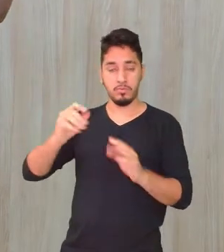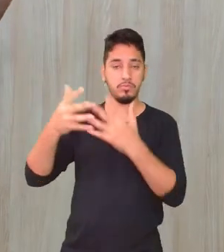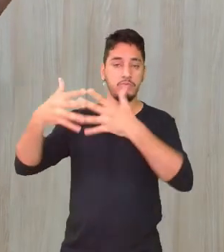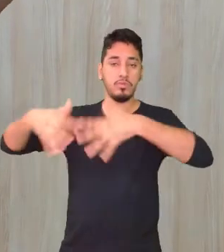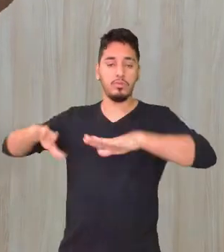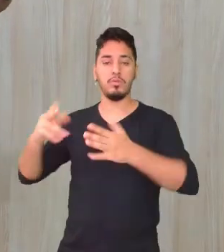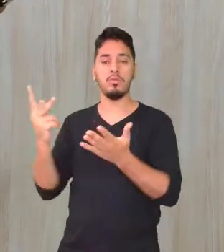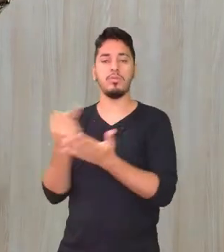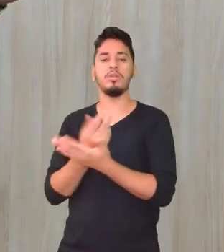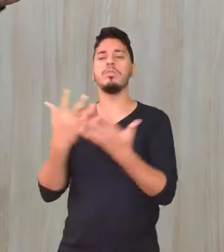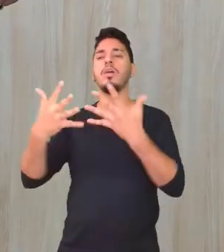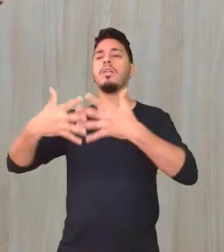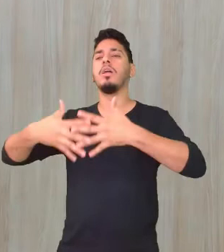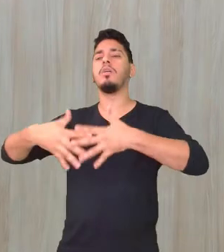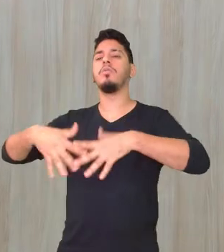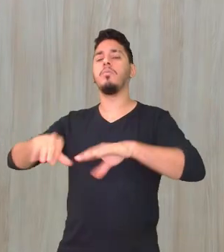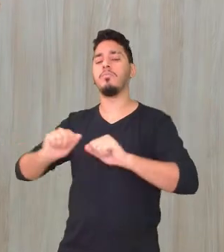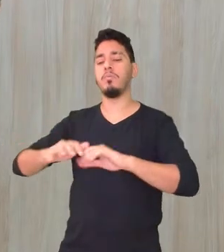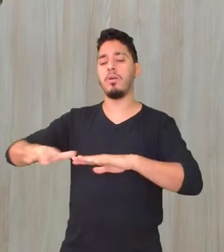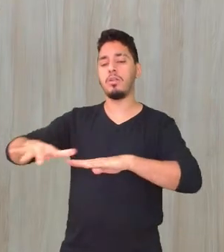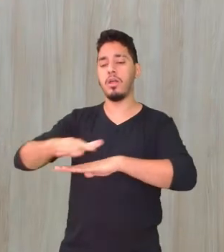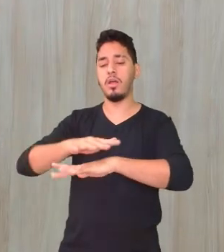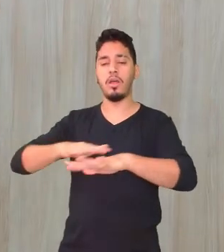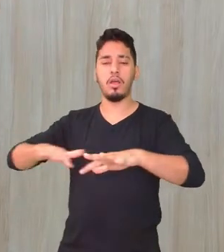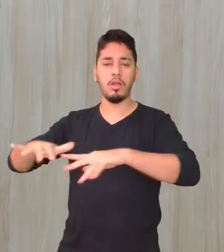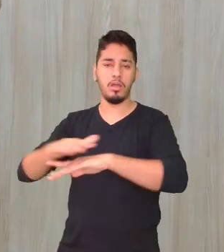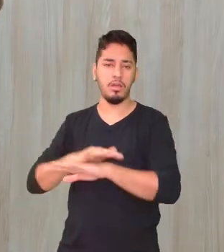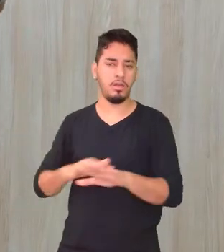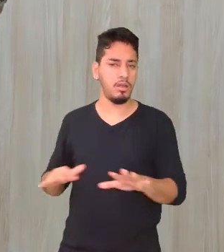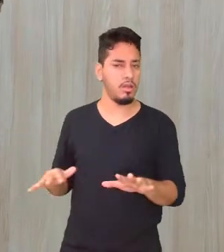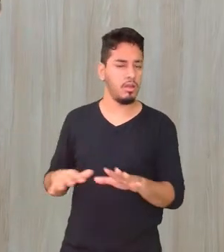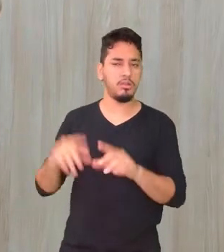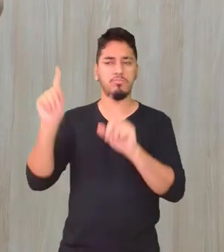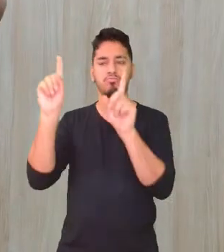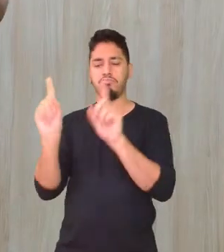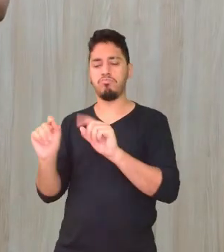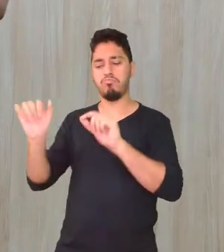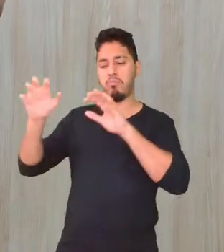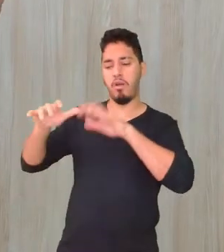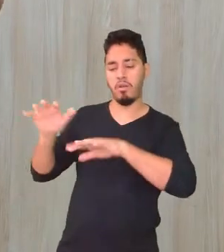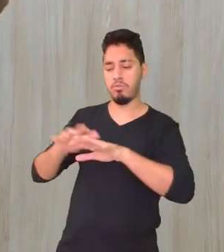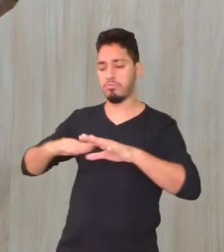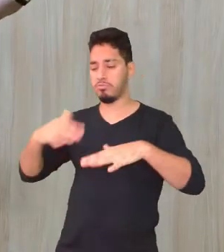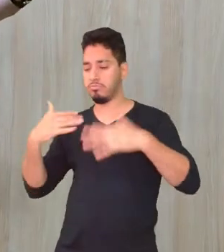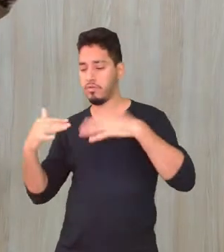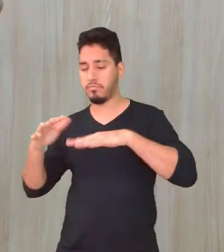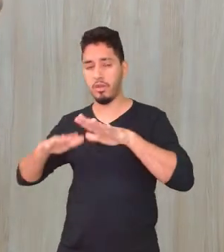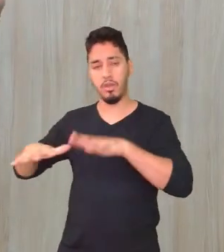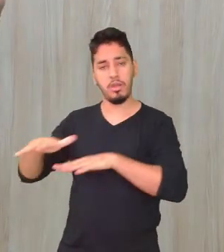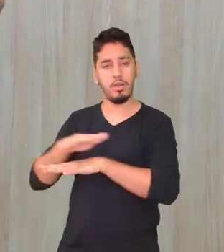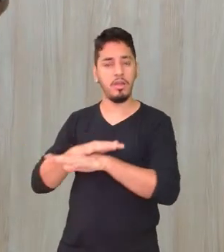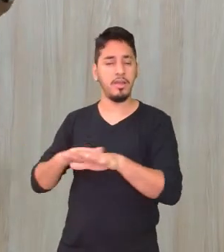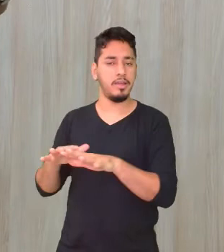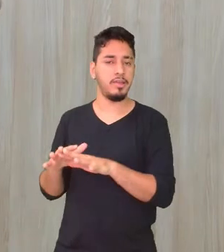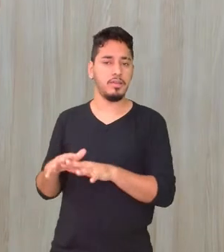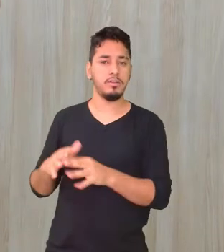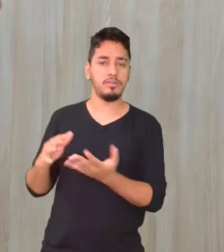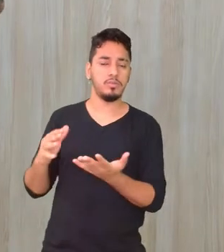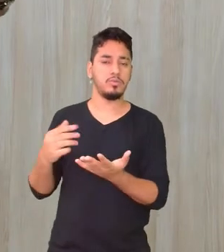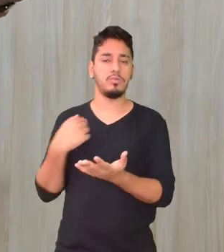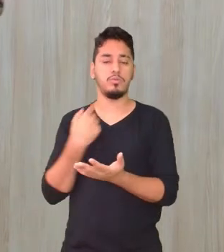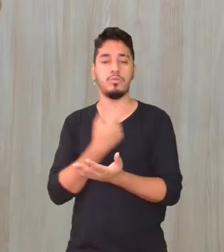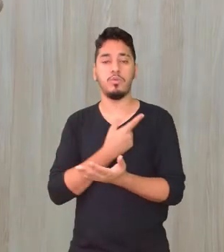ocorre naturalmente pela Terra. São todos os fenômenos, né, de tempestades, movimentos, né, do